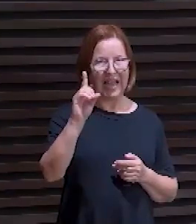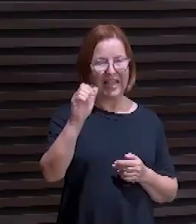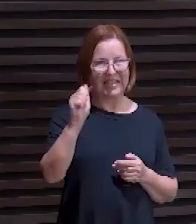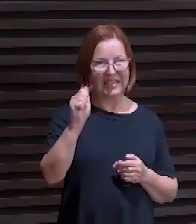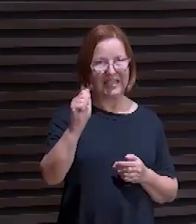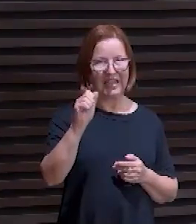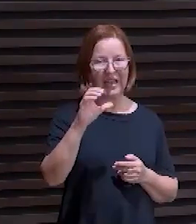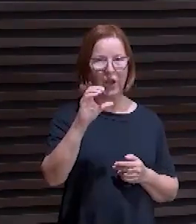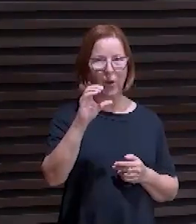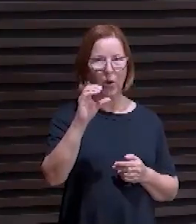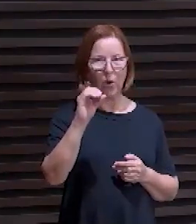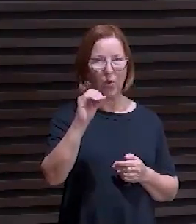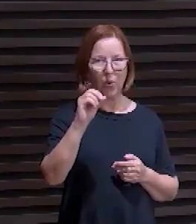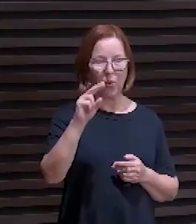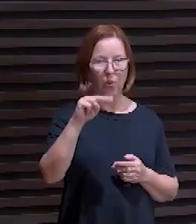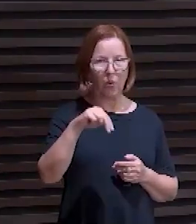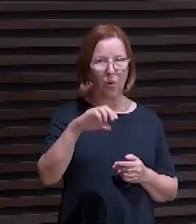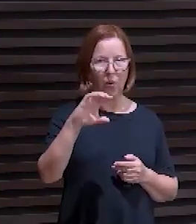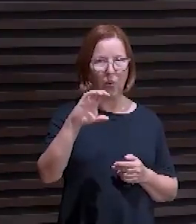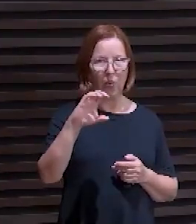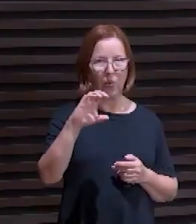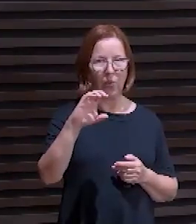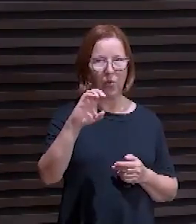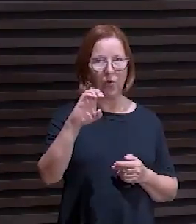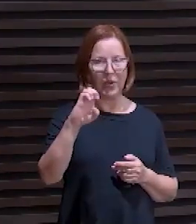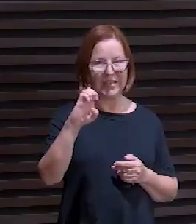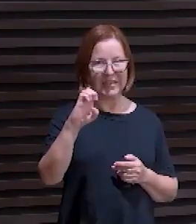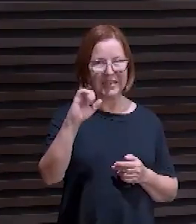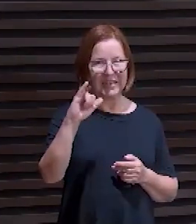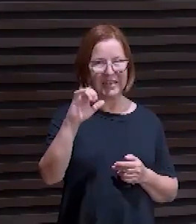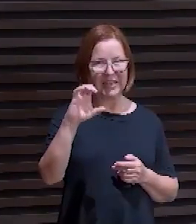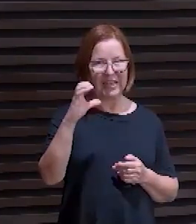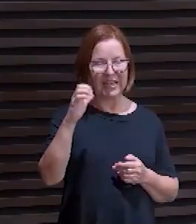para poder explicar